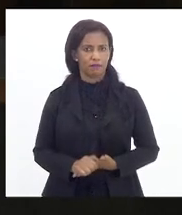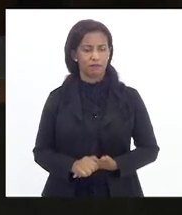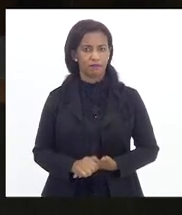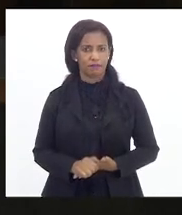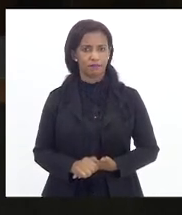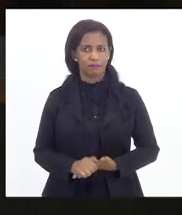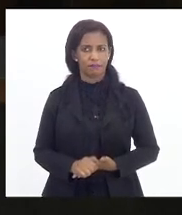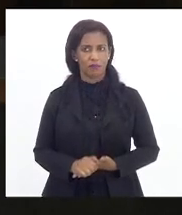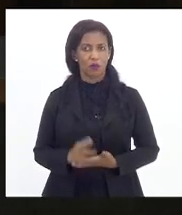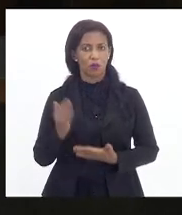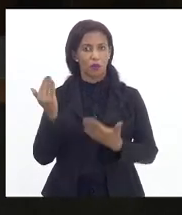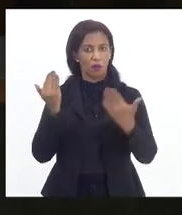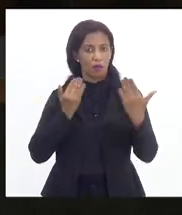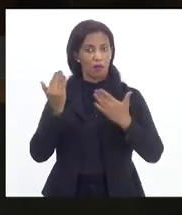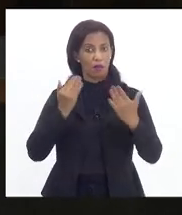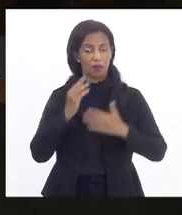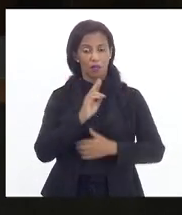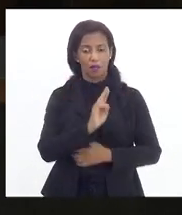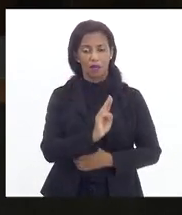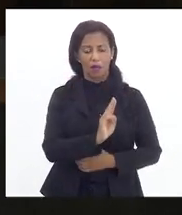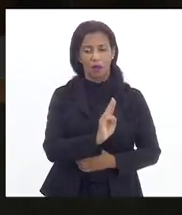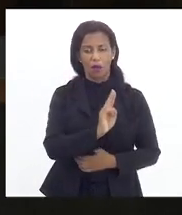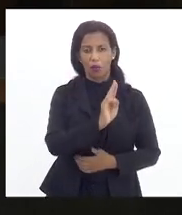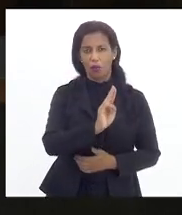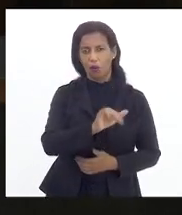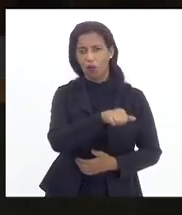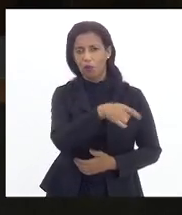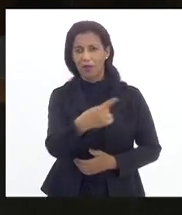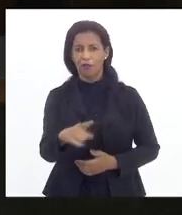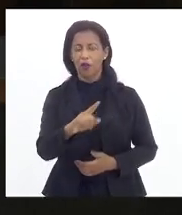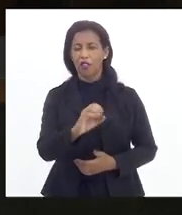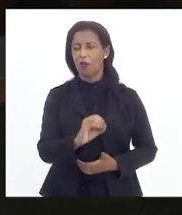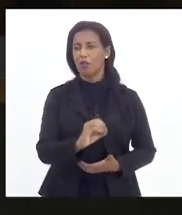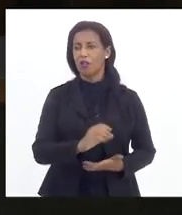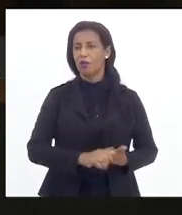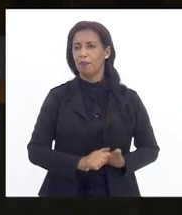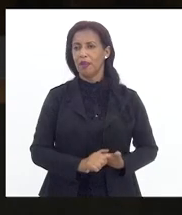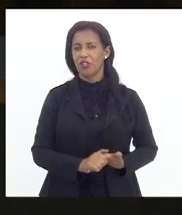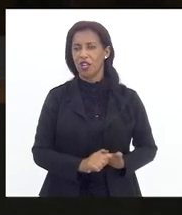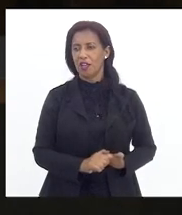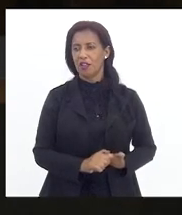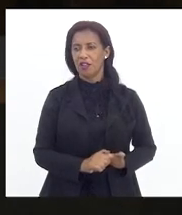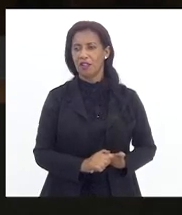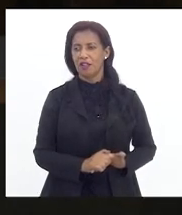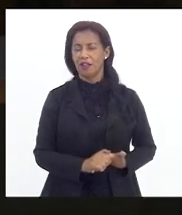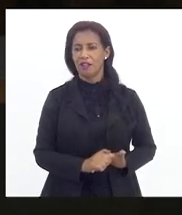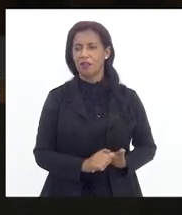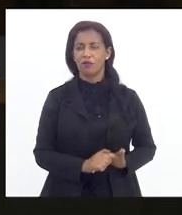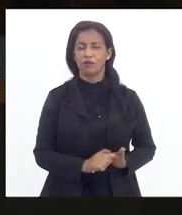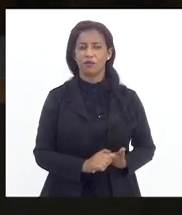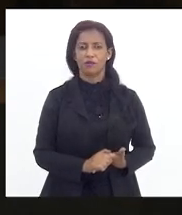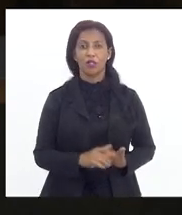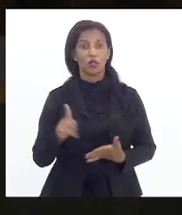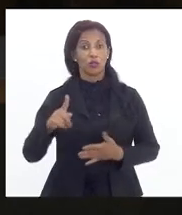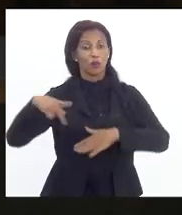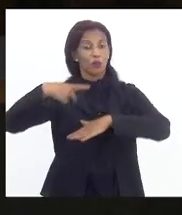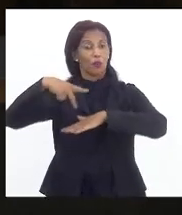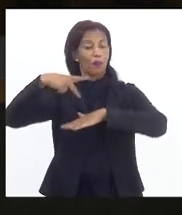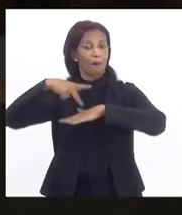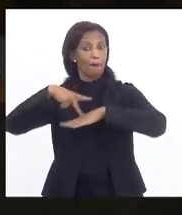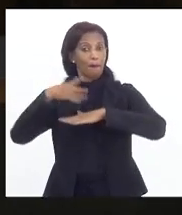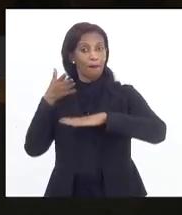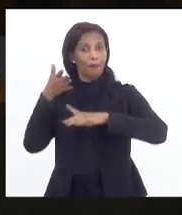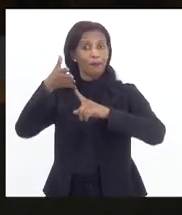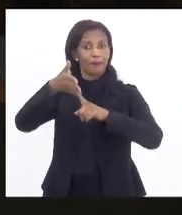ponto de vista da relação da União do Brasil com o estado duas vezes e meia mais emprego que o próprio país seu ponto de